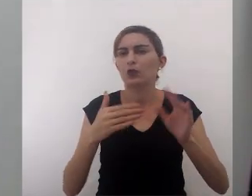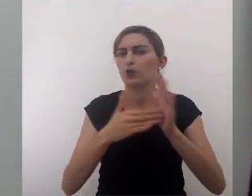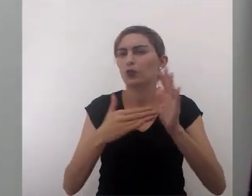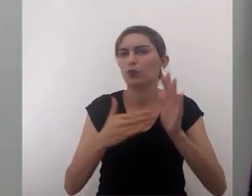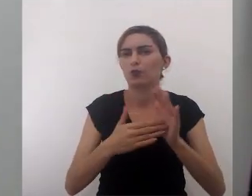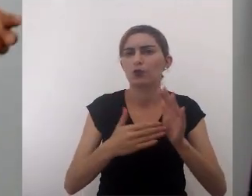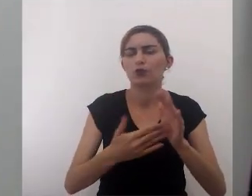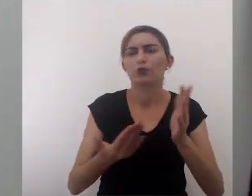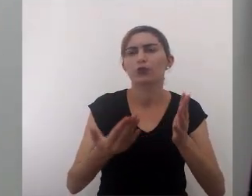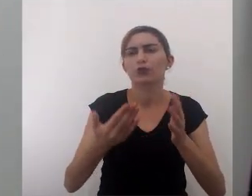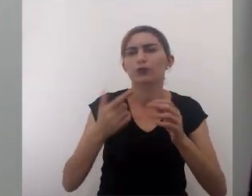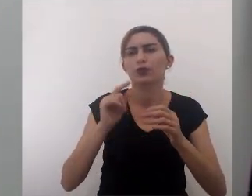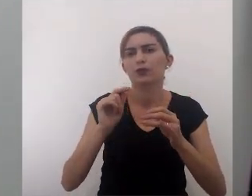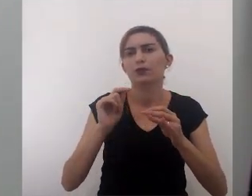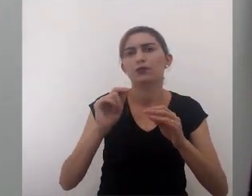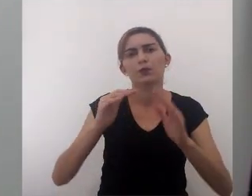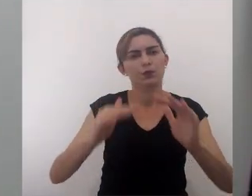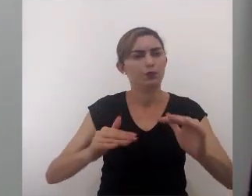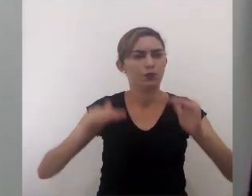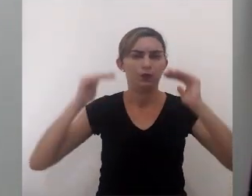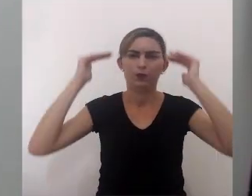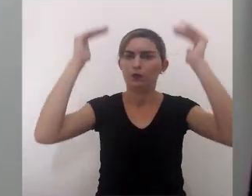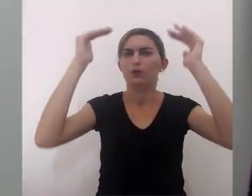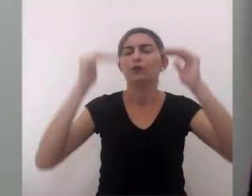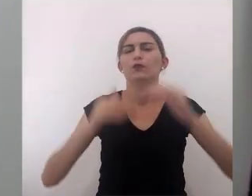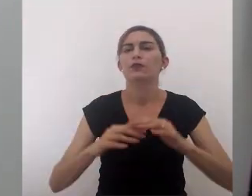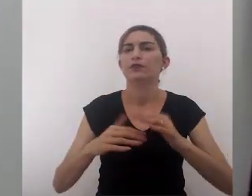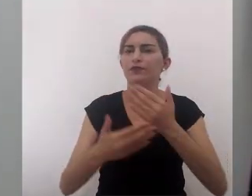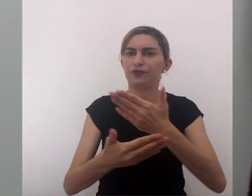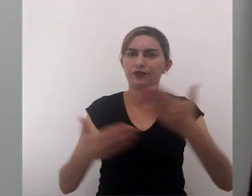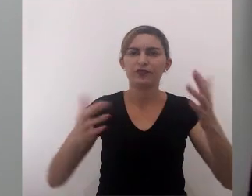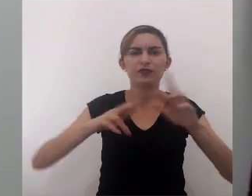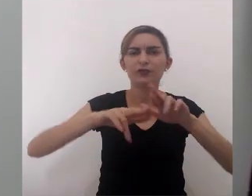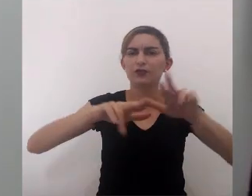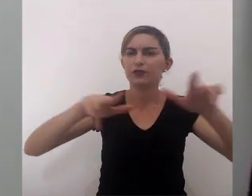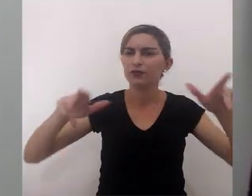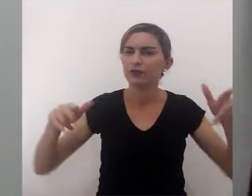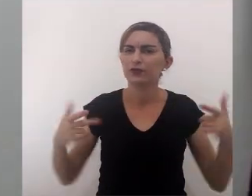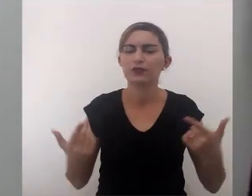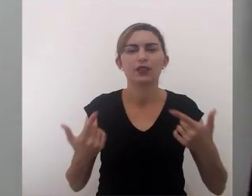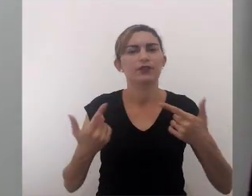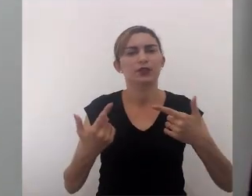últimos resquícios do absolutismo. Vários